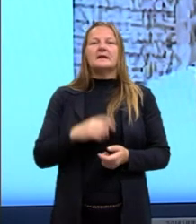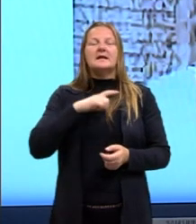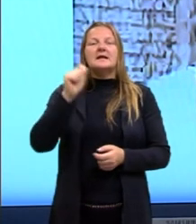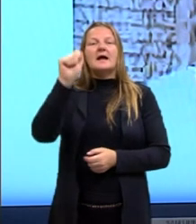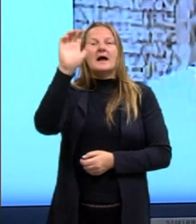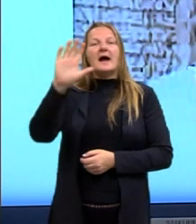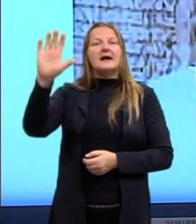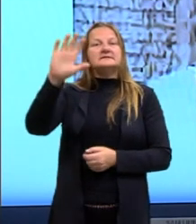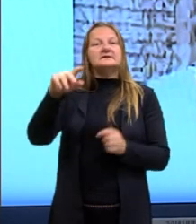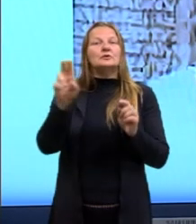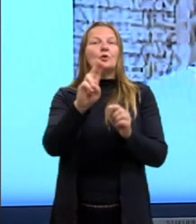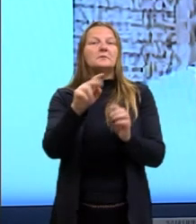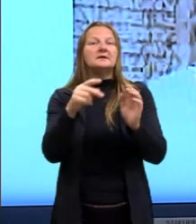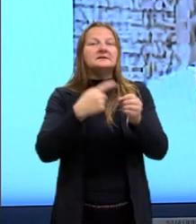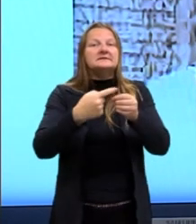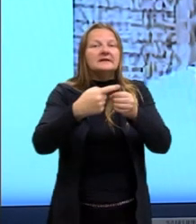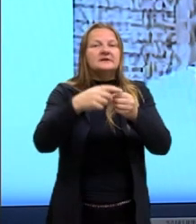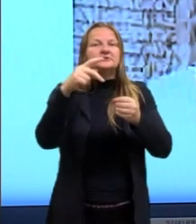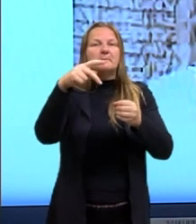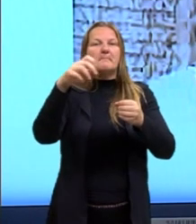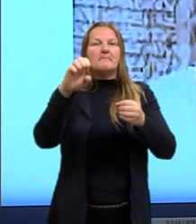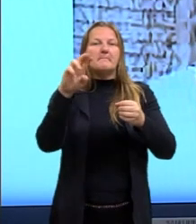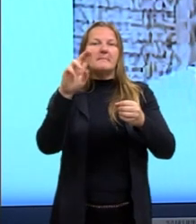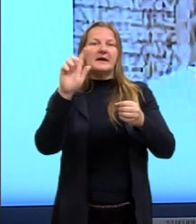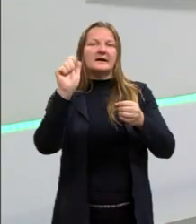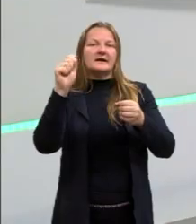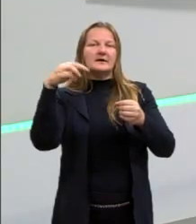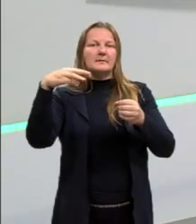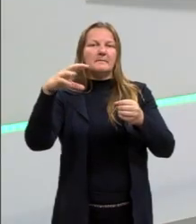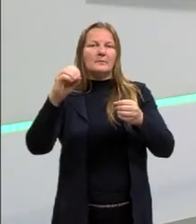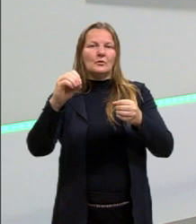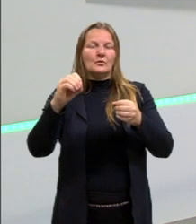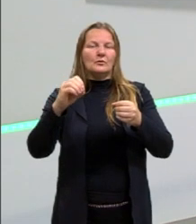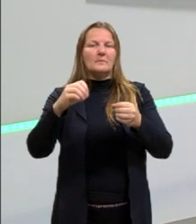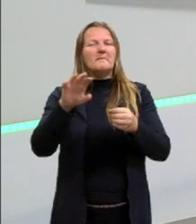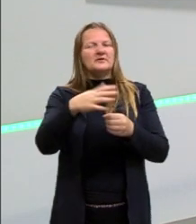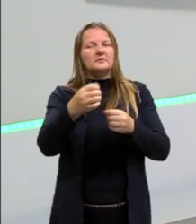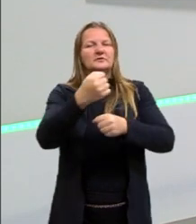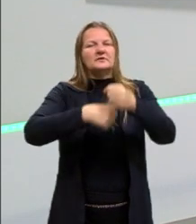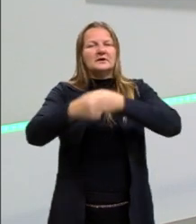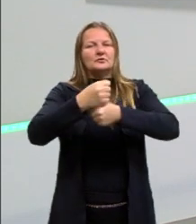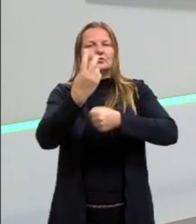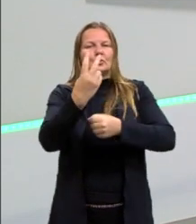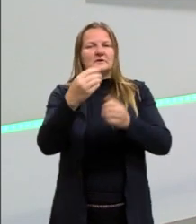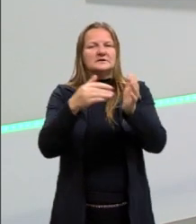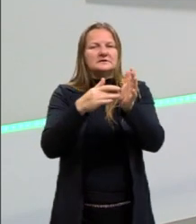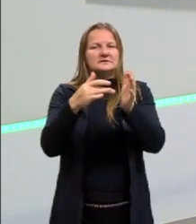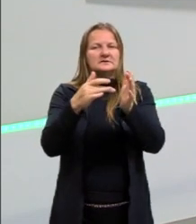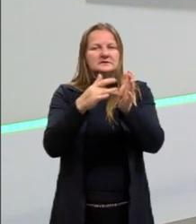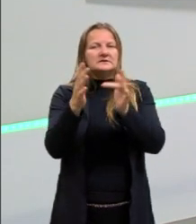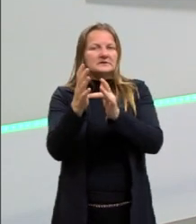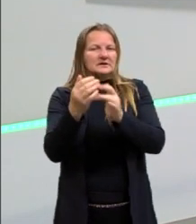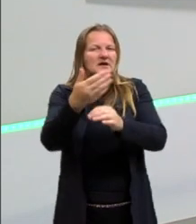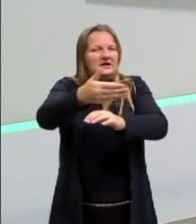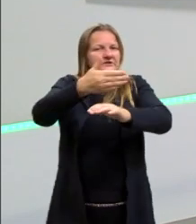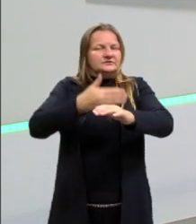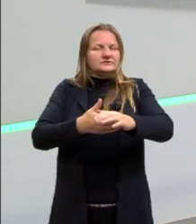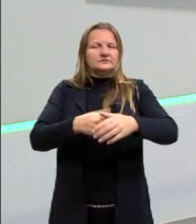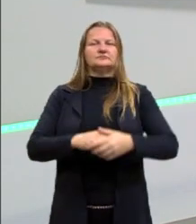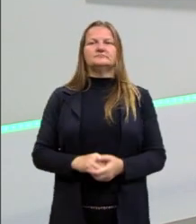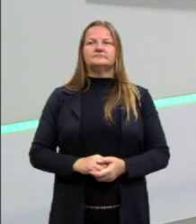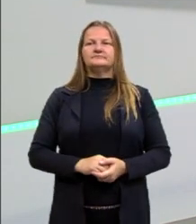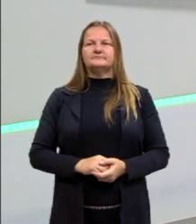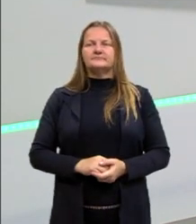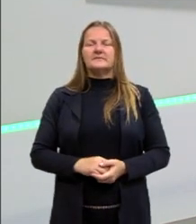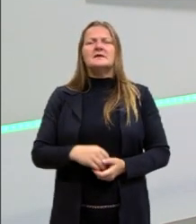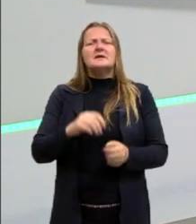ele vai aparecer ali mais ou menos no ano dois antes de Cristo ok a gente viu aquela história bem